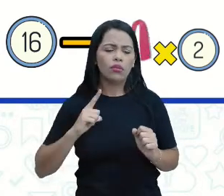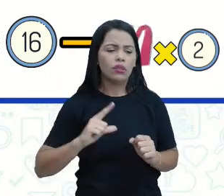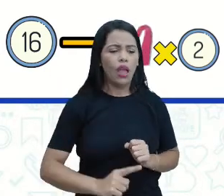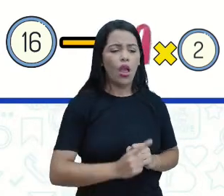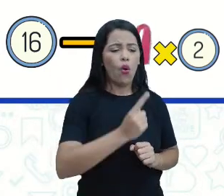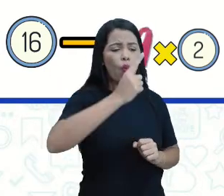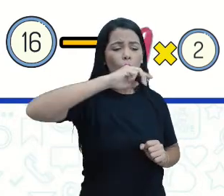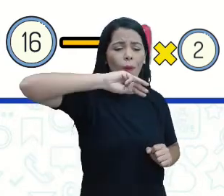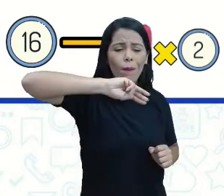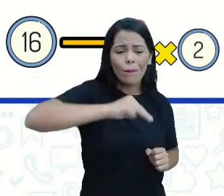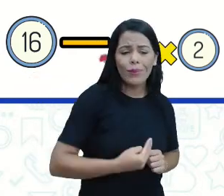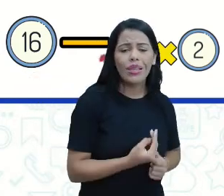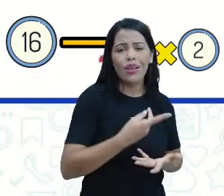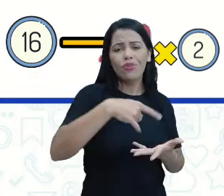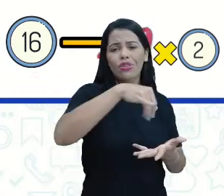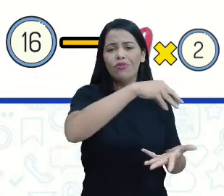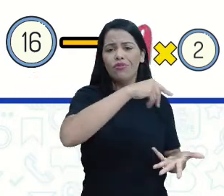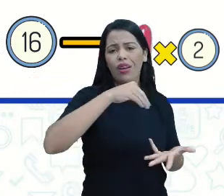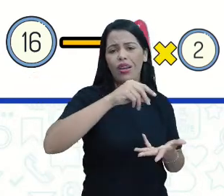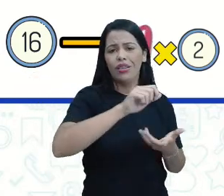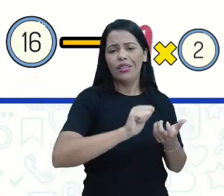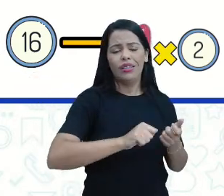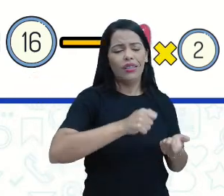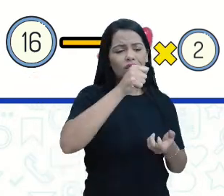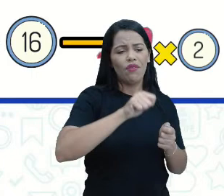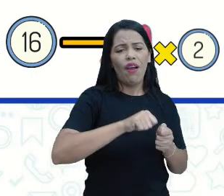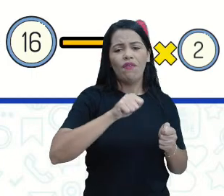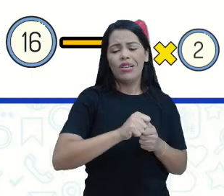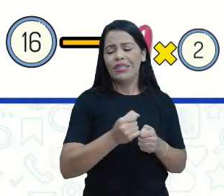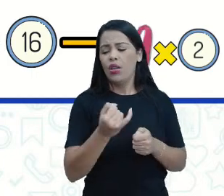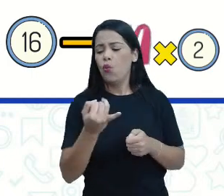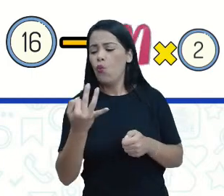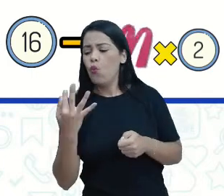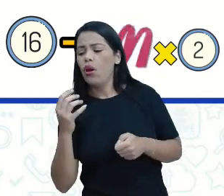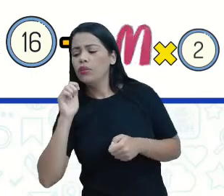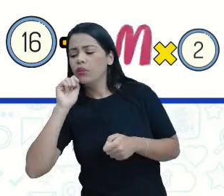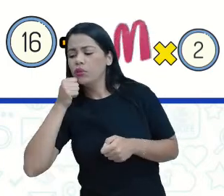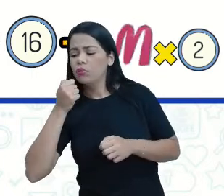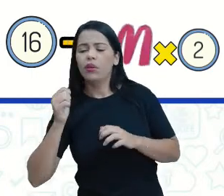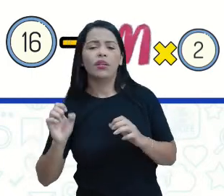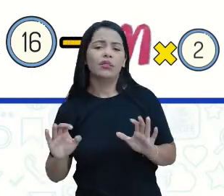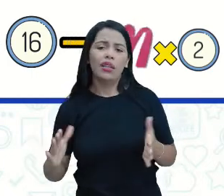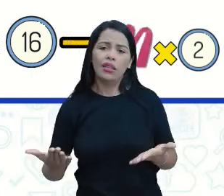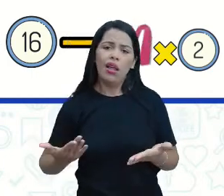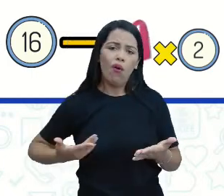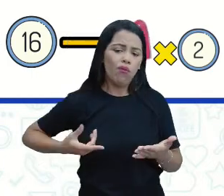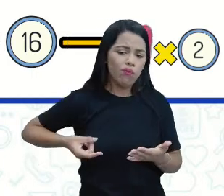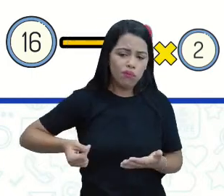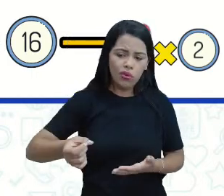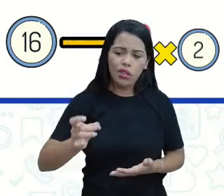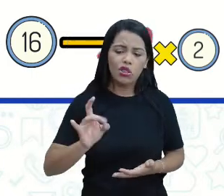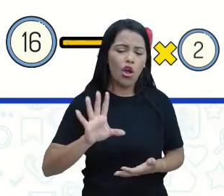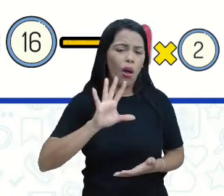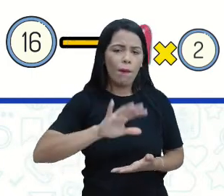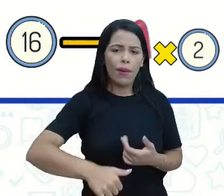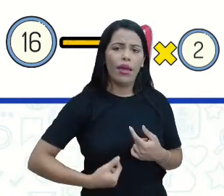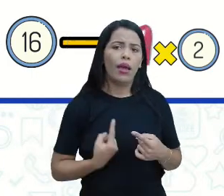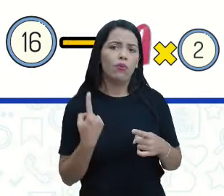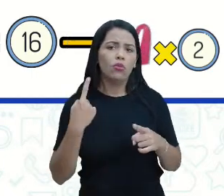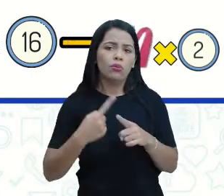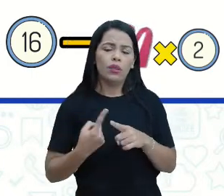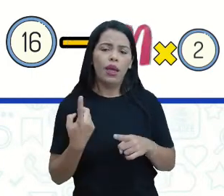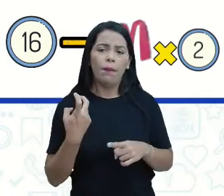vai fazer quantos pães? Então, é só você pegar esse valor aí, no caso desse exemplo, e multiplicar por 5, certo?